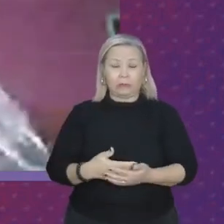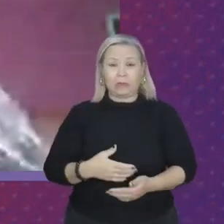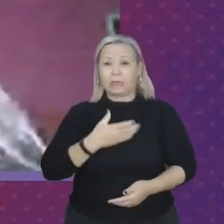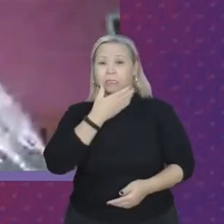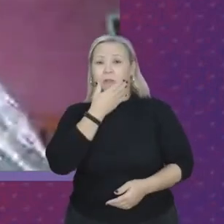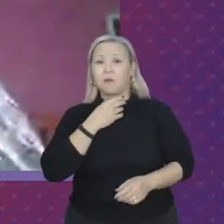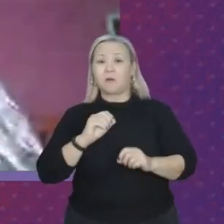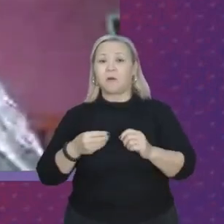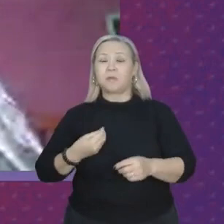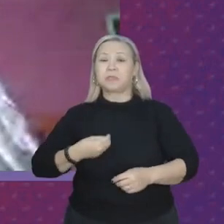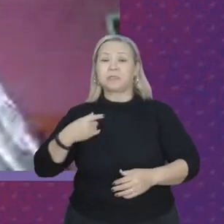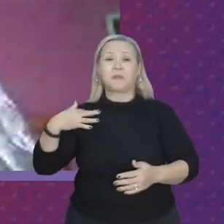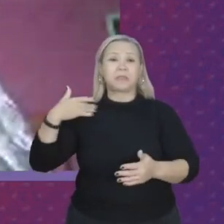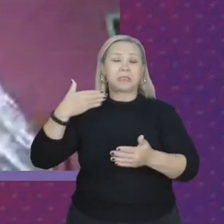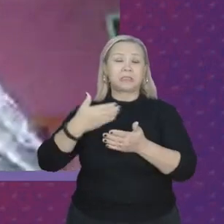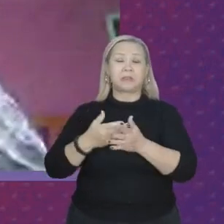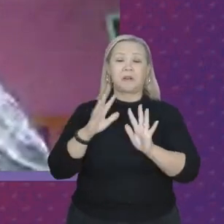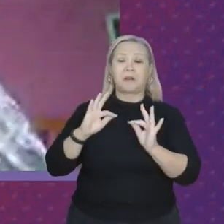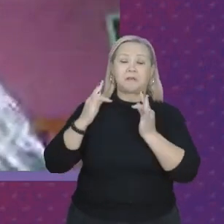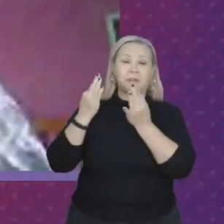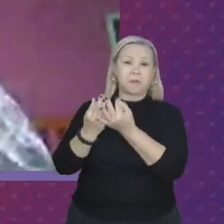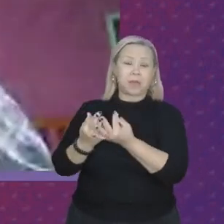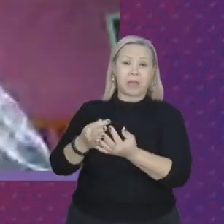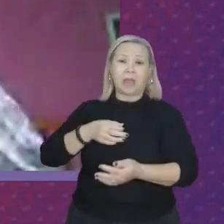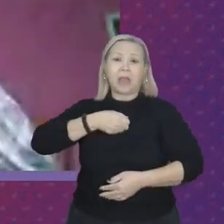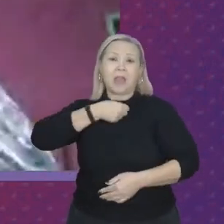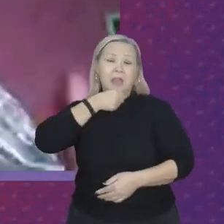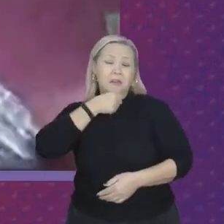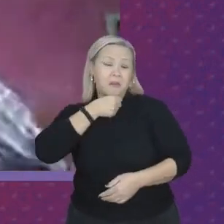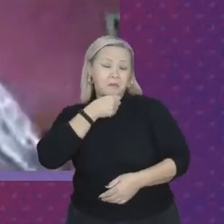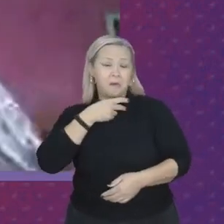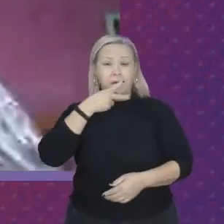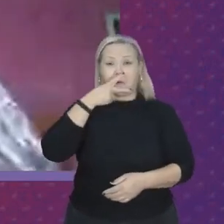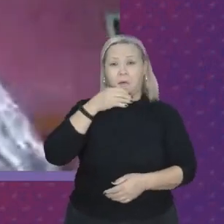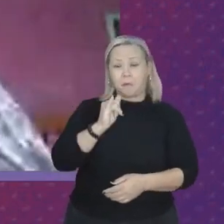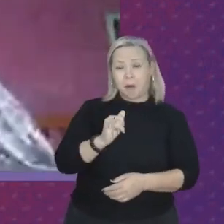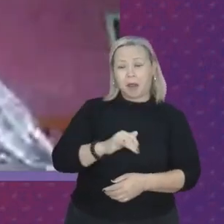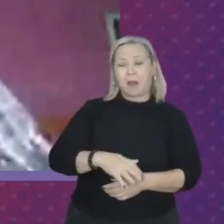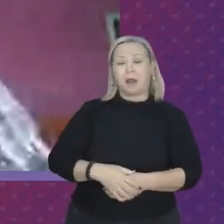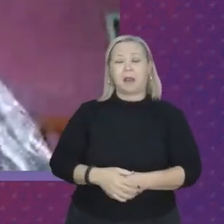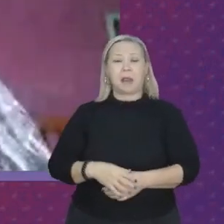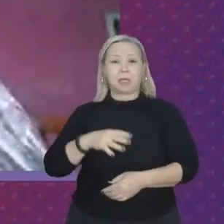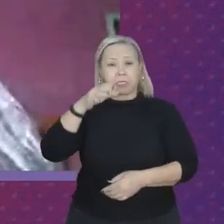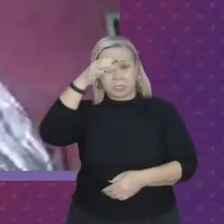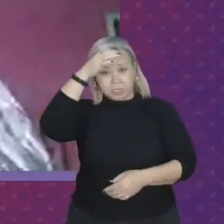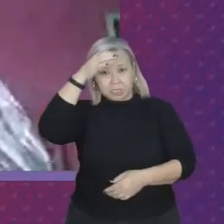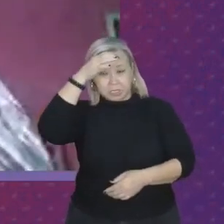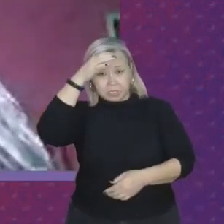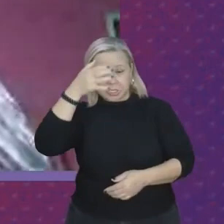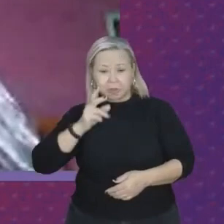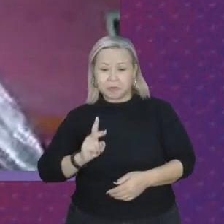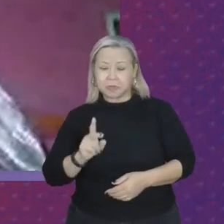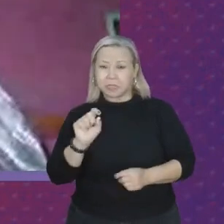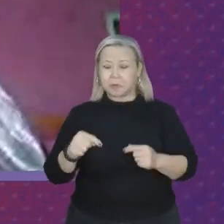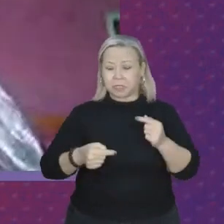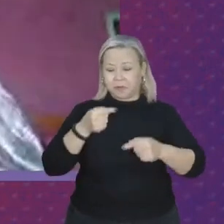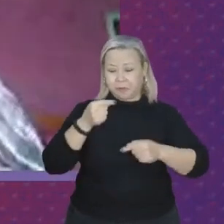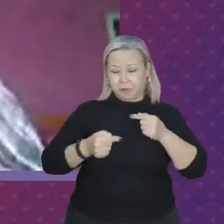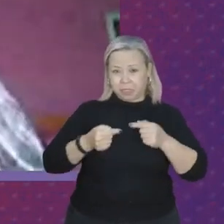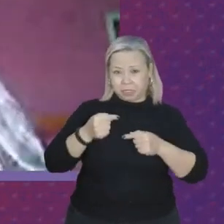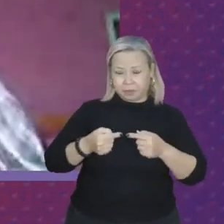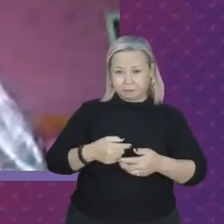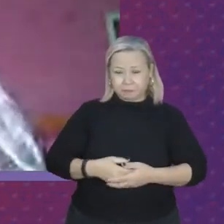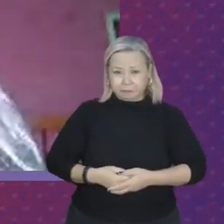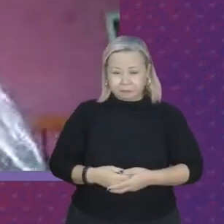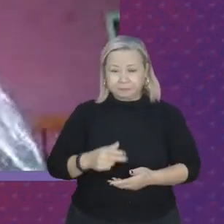que estão aí numa trajetória familiar que o avô, o pai, enfim, o tio, sempre esteve na política, né, então